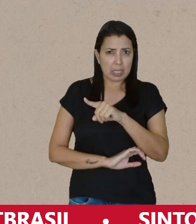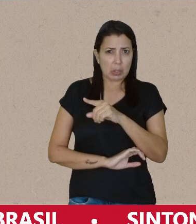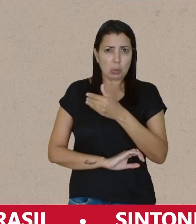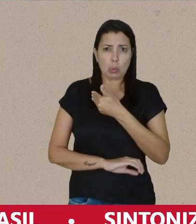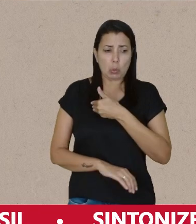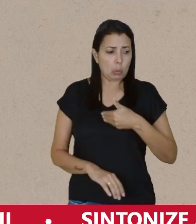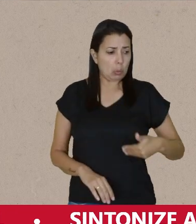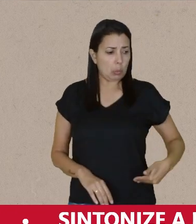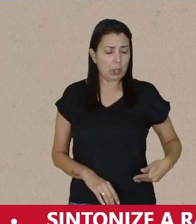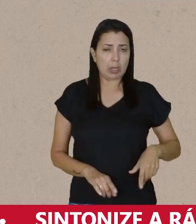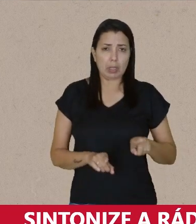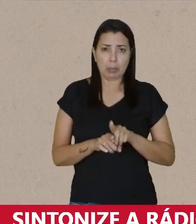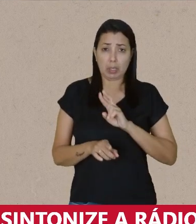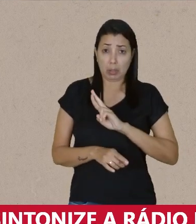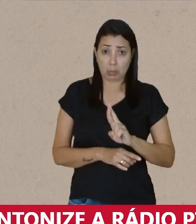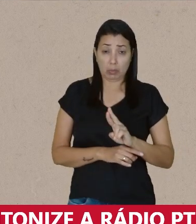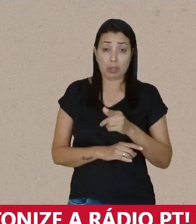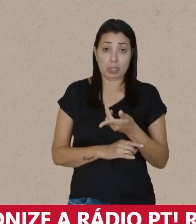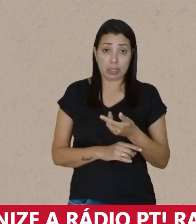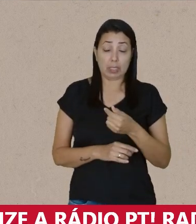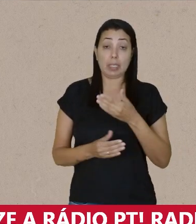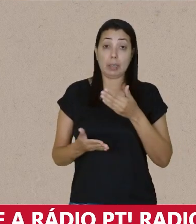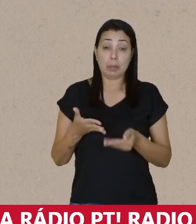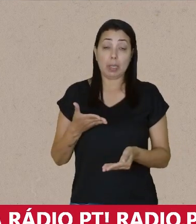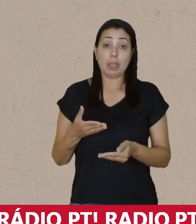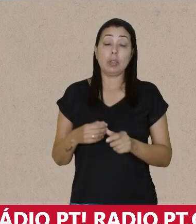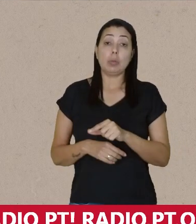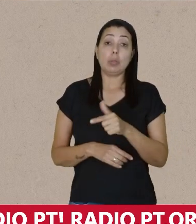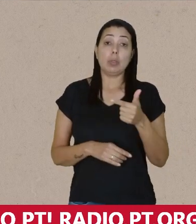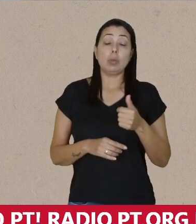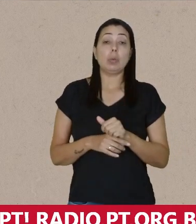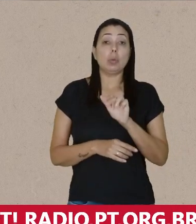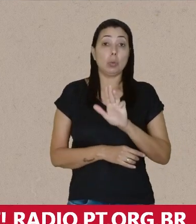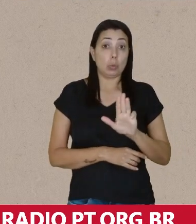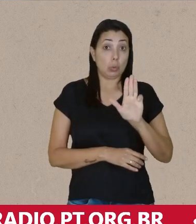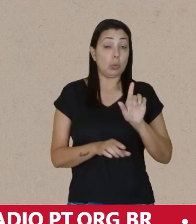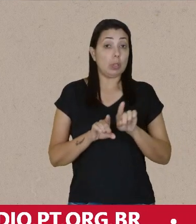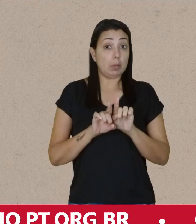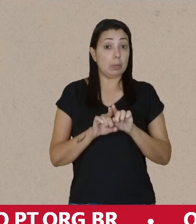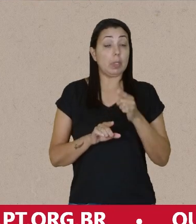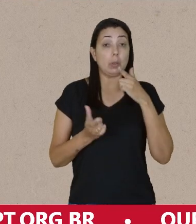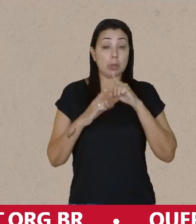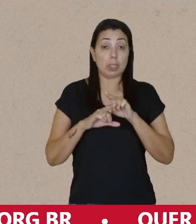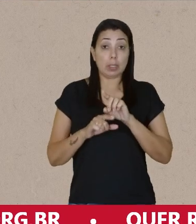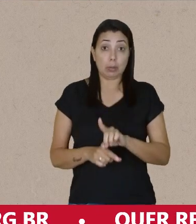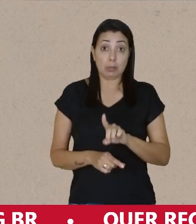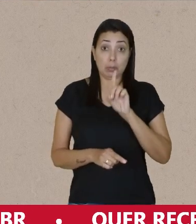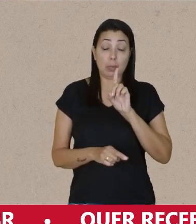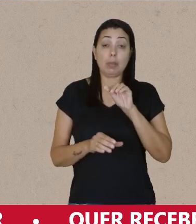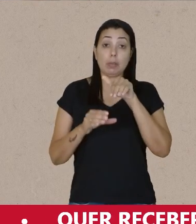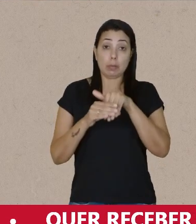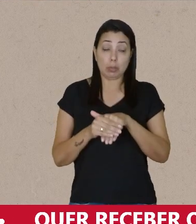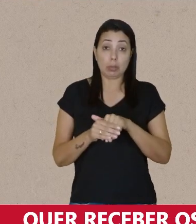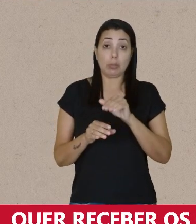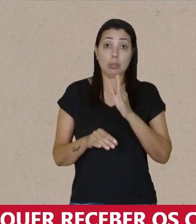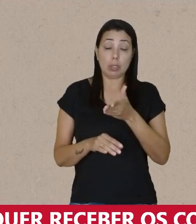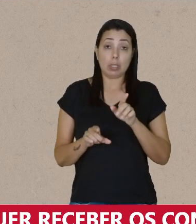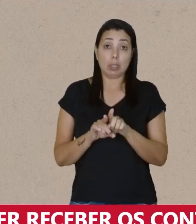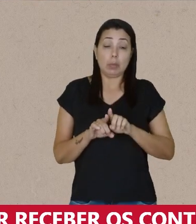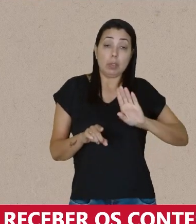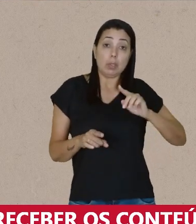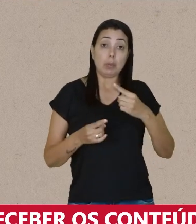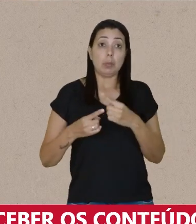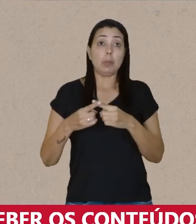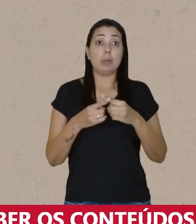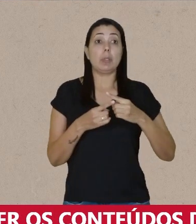Rejeição, reprovação. Ele perde a eleição no segundo turno. O Lula pode ganhar, inclusive, no primeiro, o que não está dado ainda, porque nós